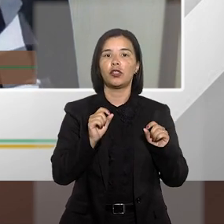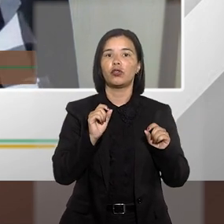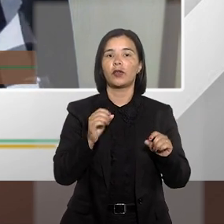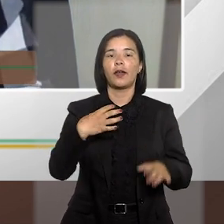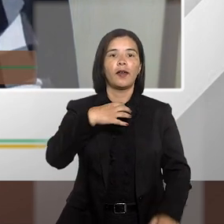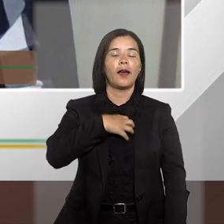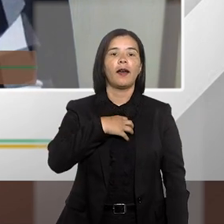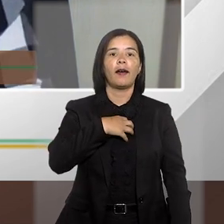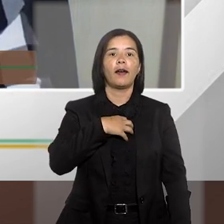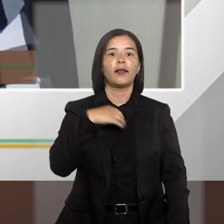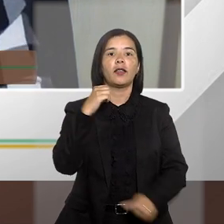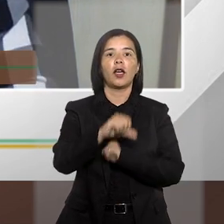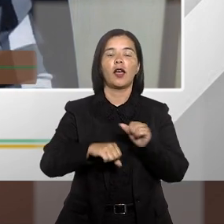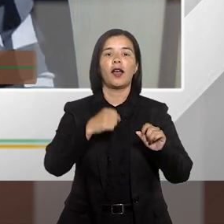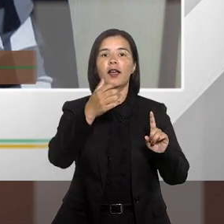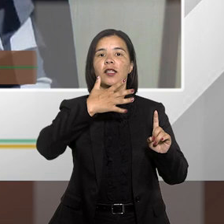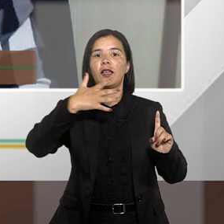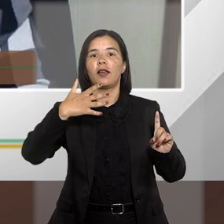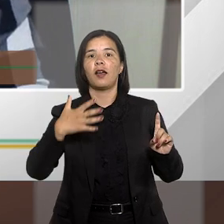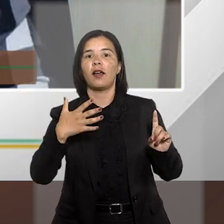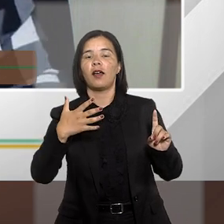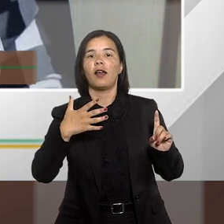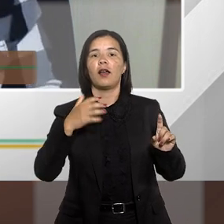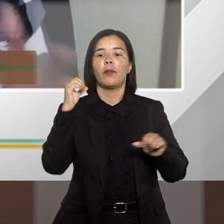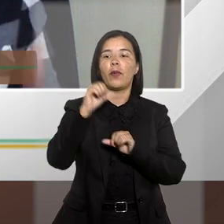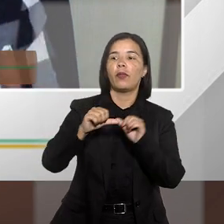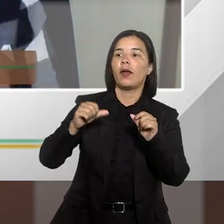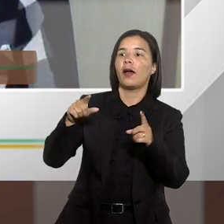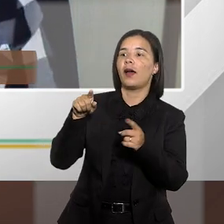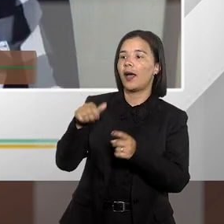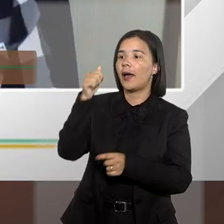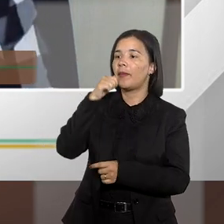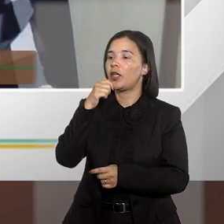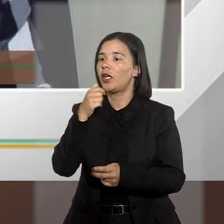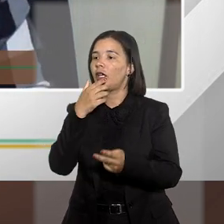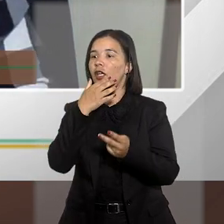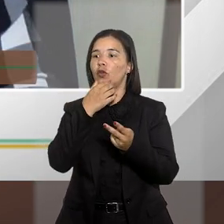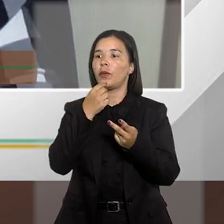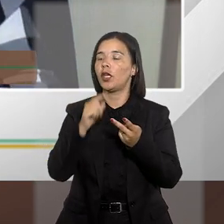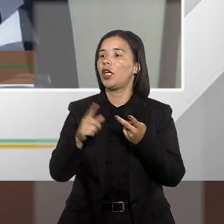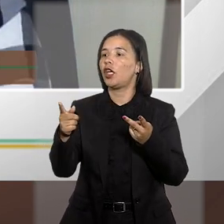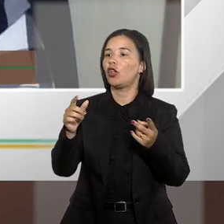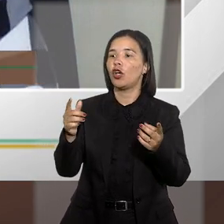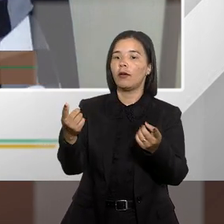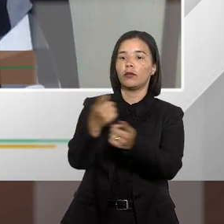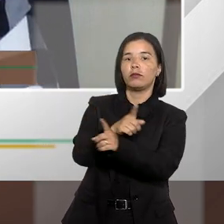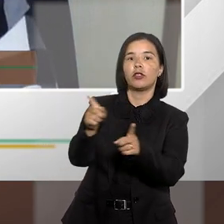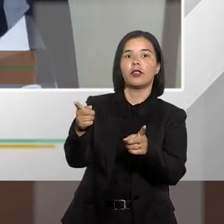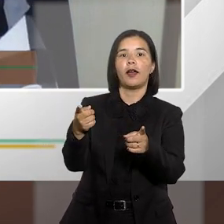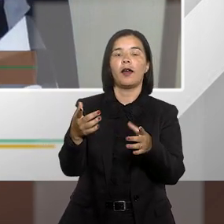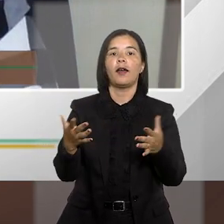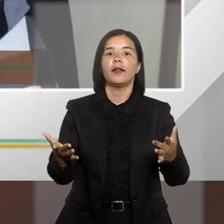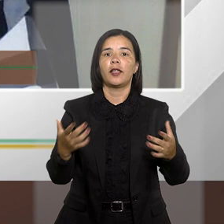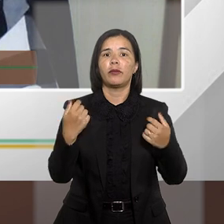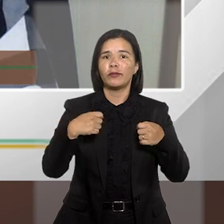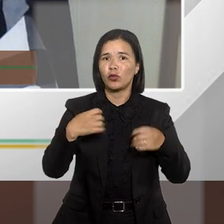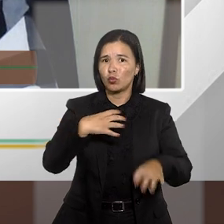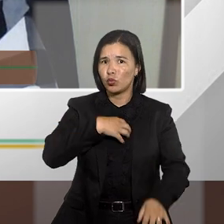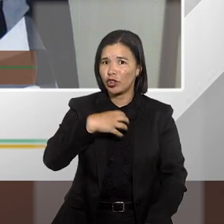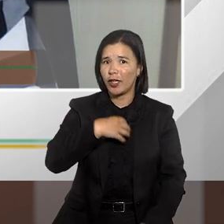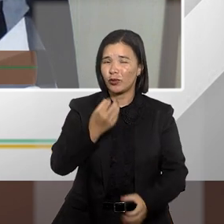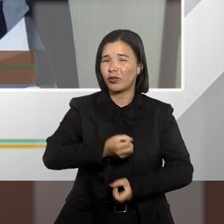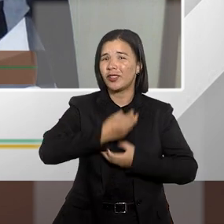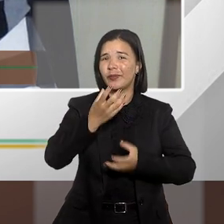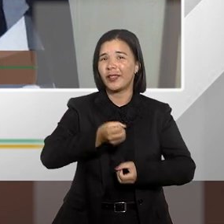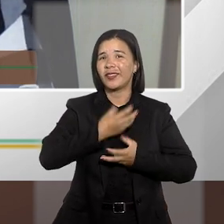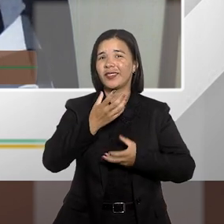essa coisa LGBTQIA+, a achar que menina é menina, que menina é menino. Então, eles têm uma forma de